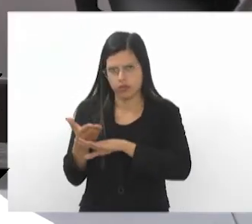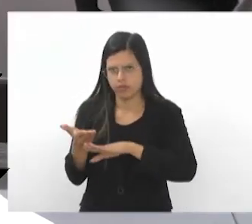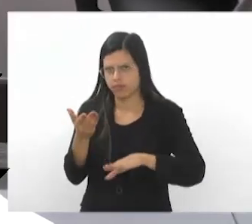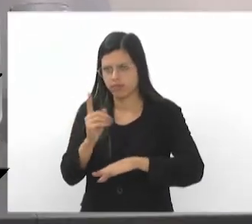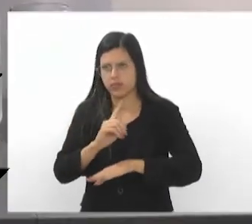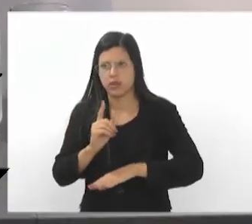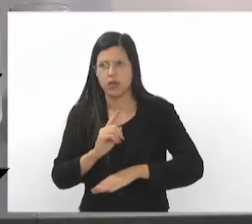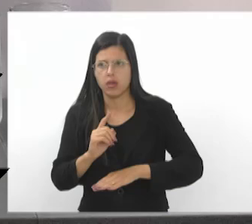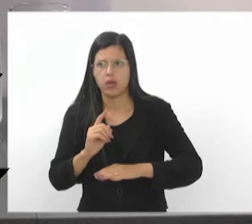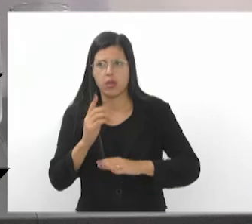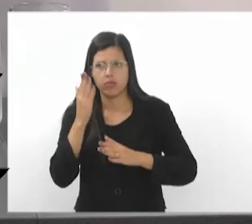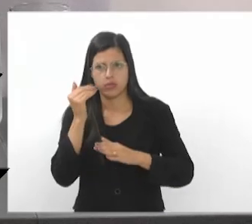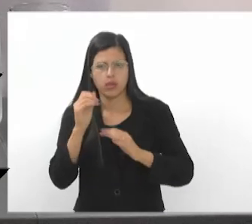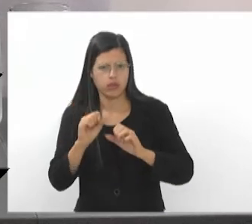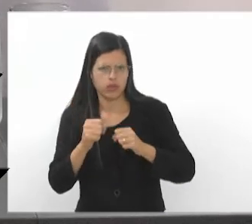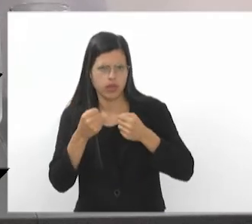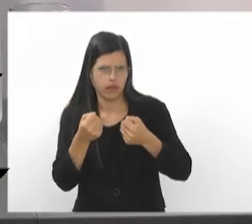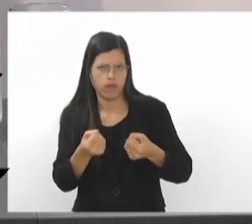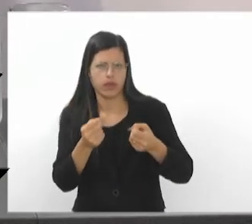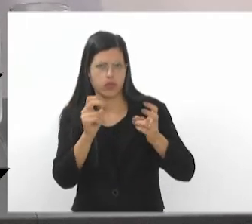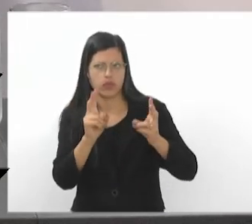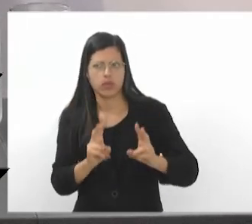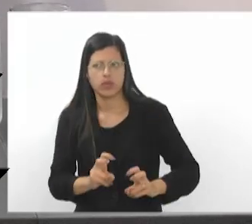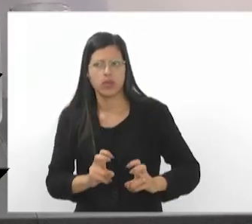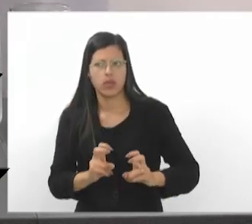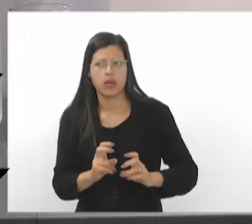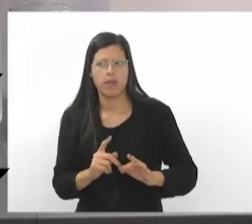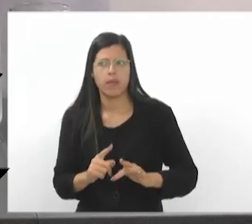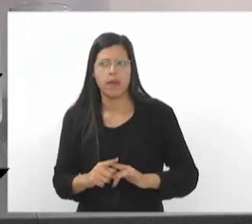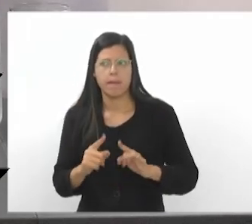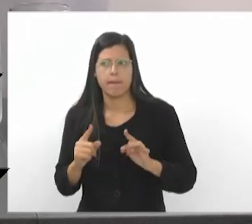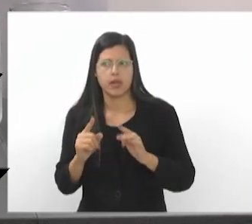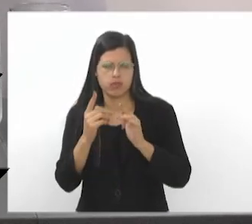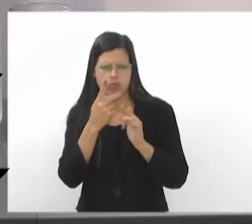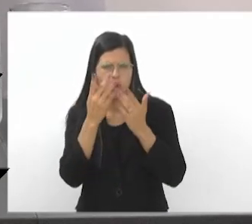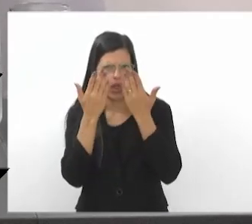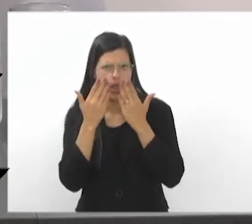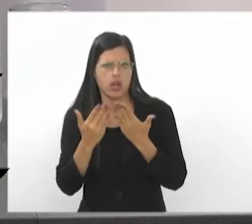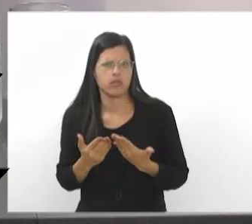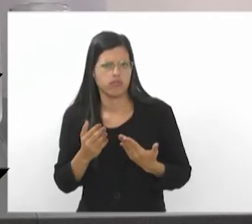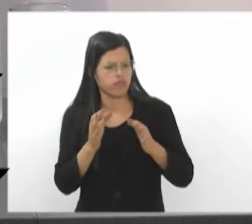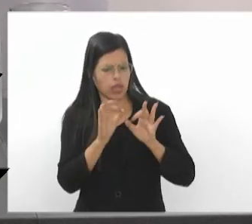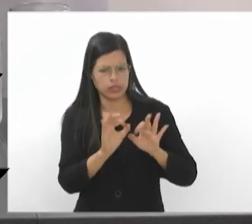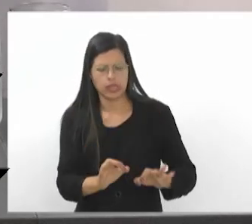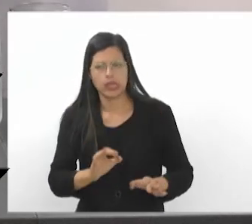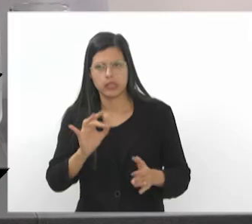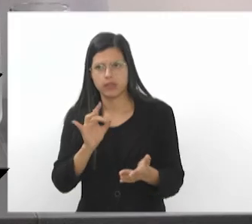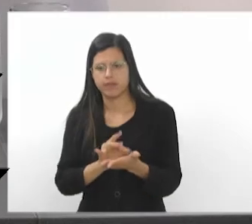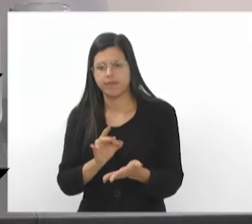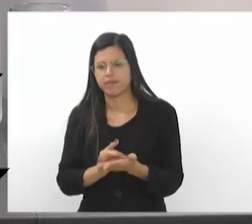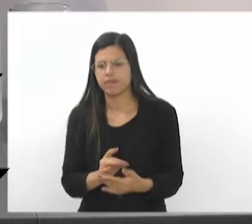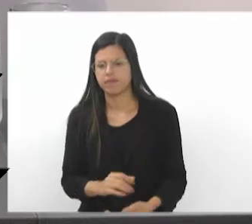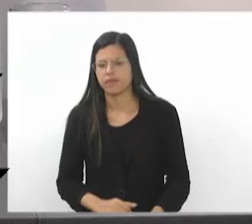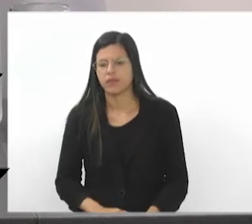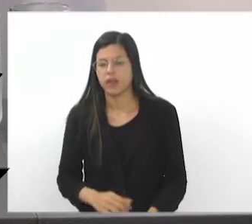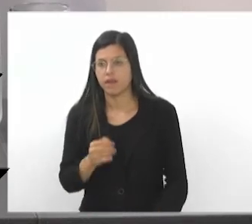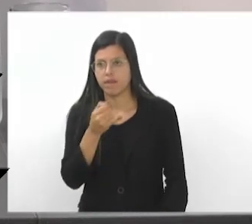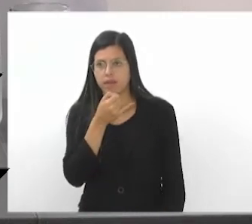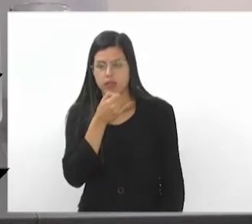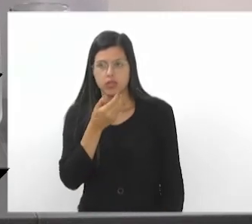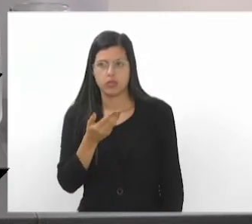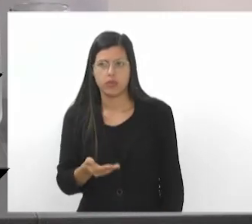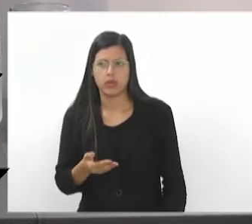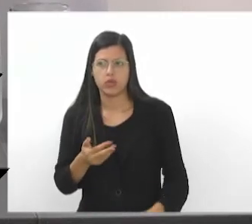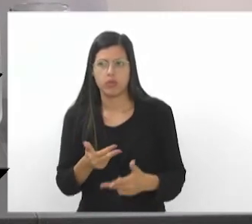Excelência é um defensor da pauta, inclusive. Mas é prudente a sua análise e verdadeira. Infelizmente vai ser algo que